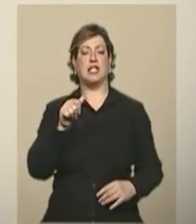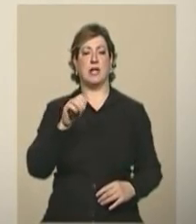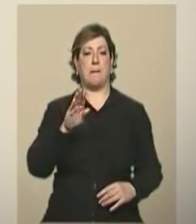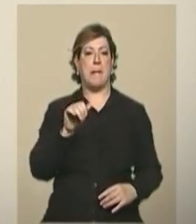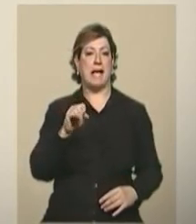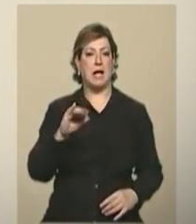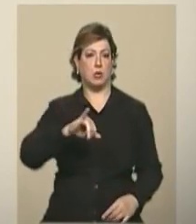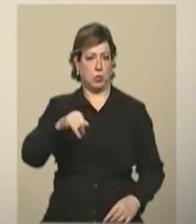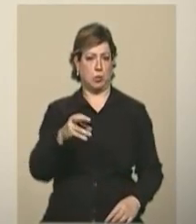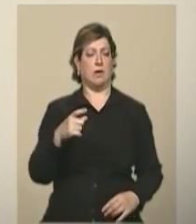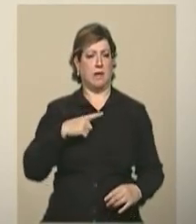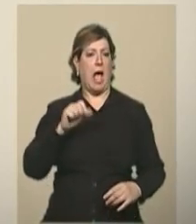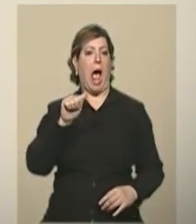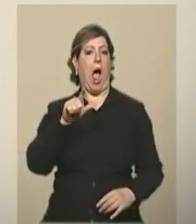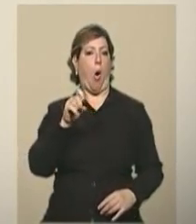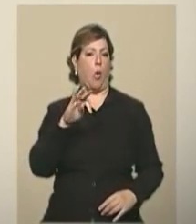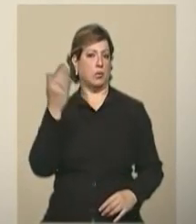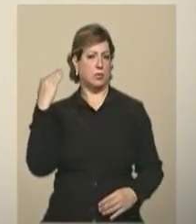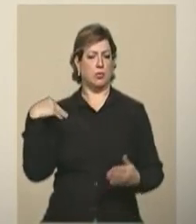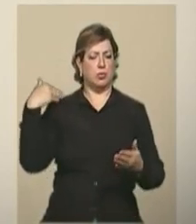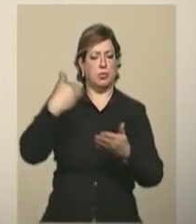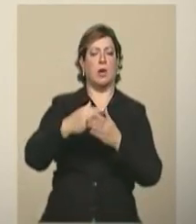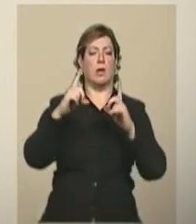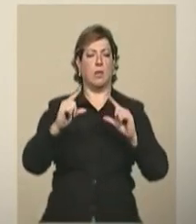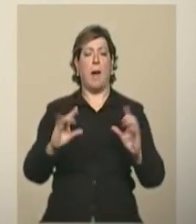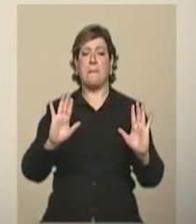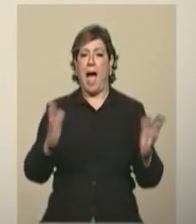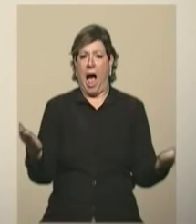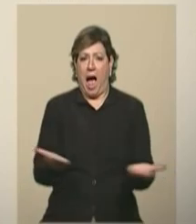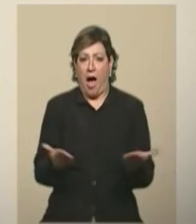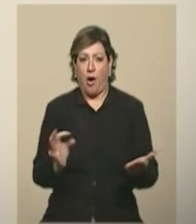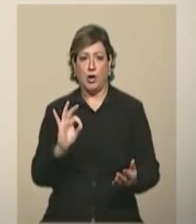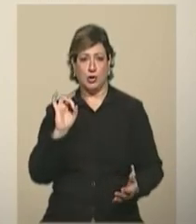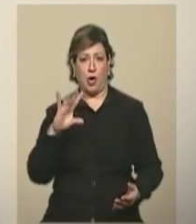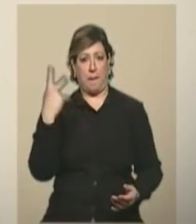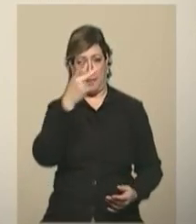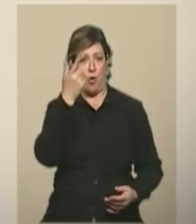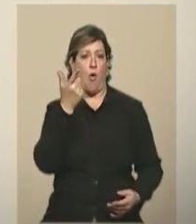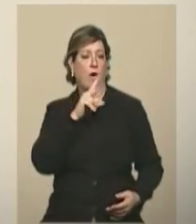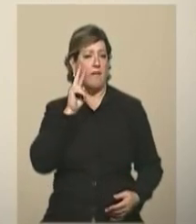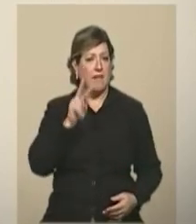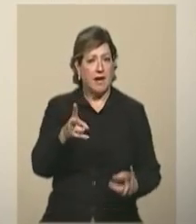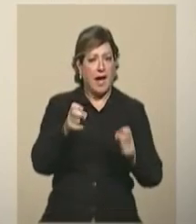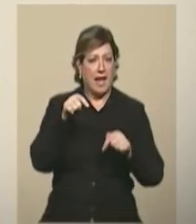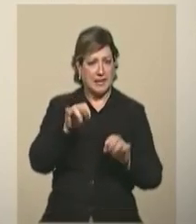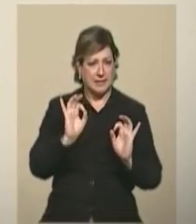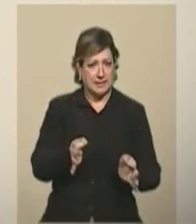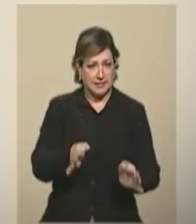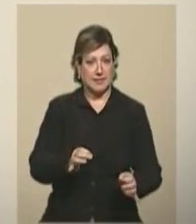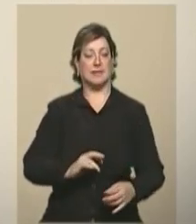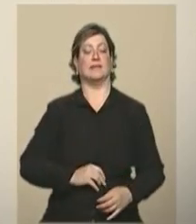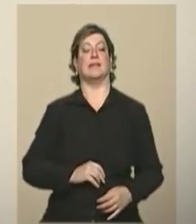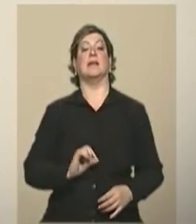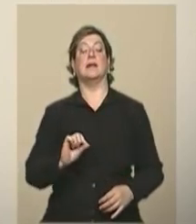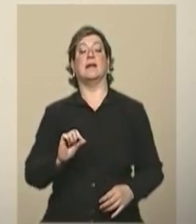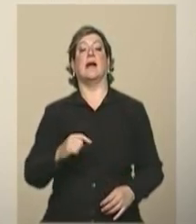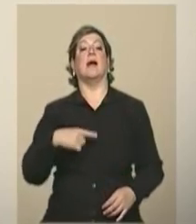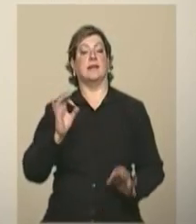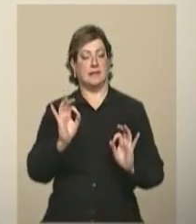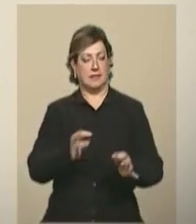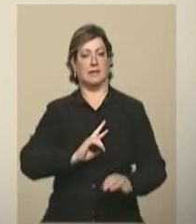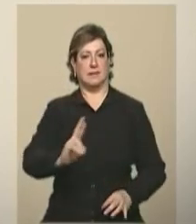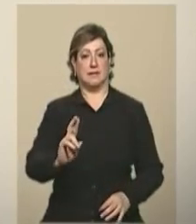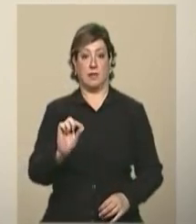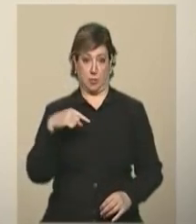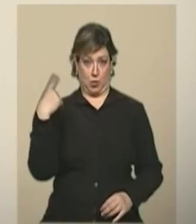desde agosto, mas o impacto para o consumidor só começou a aparecer nas últimas semanas, não é mesmo? Você tem razão, Luciano. Os bancos